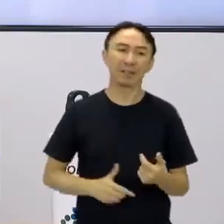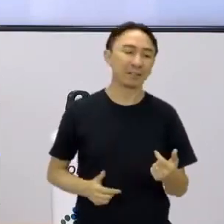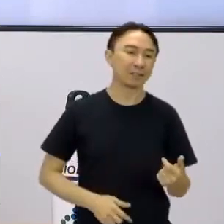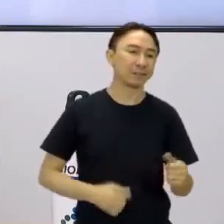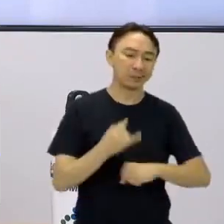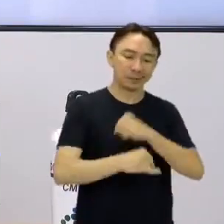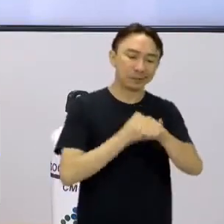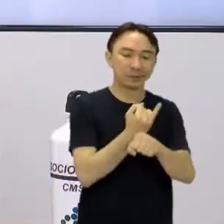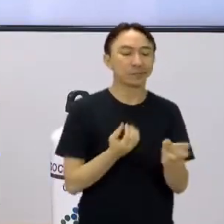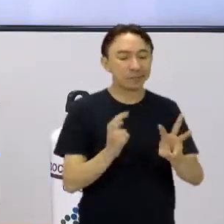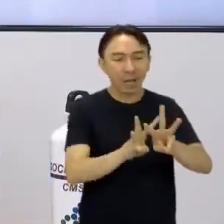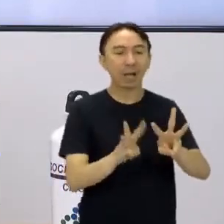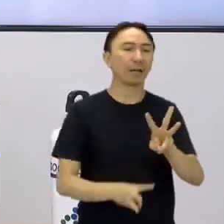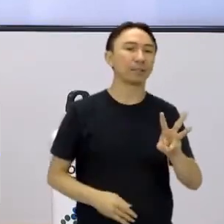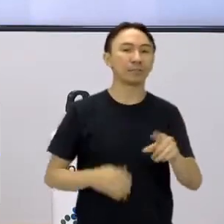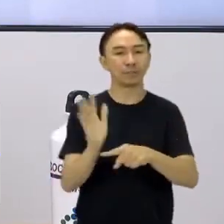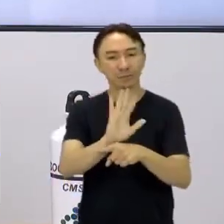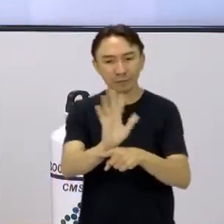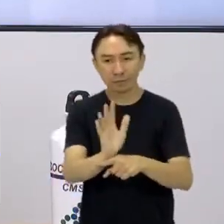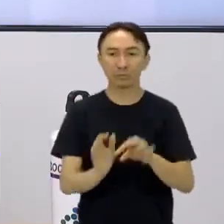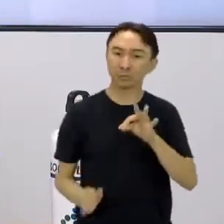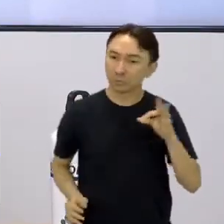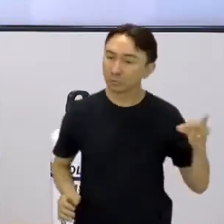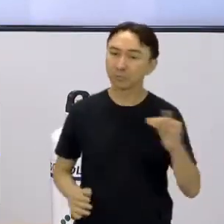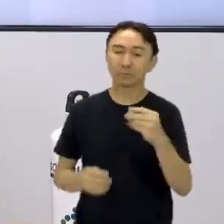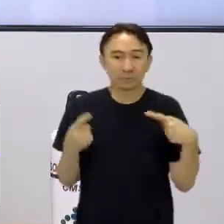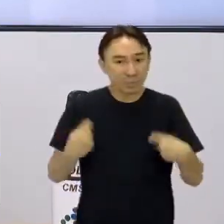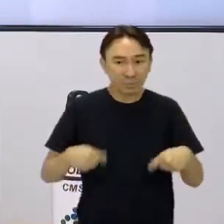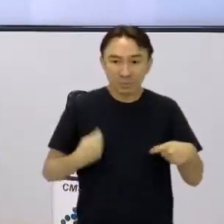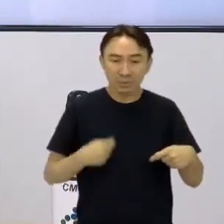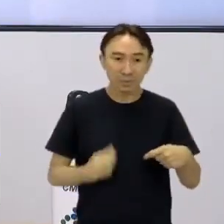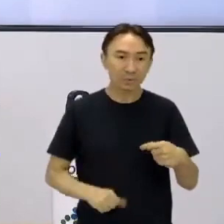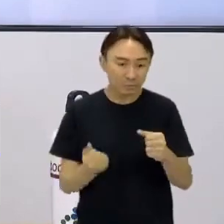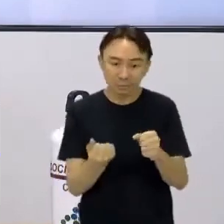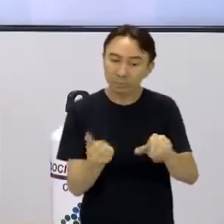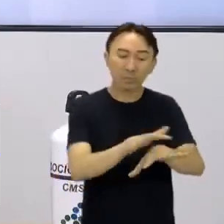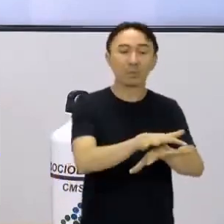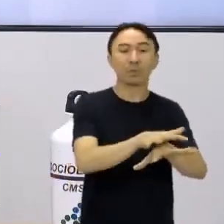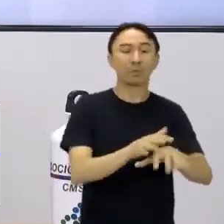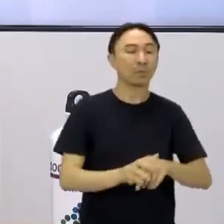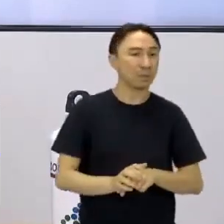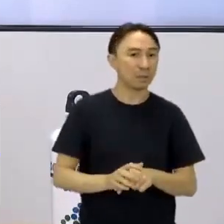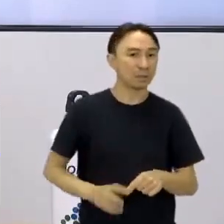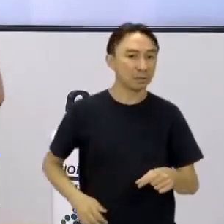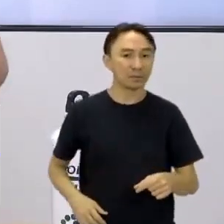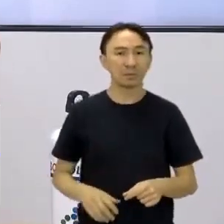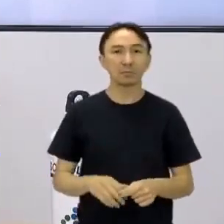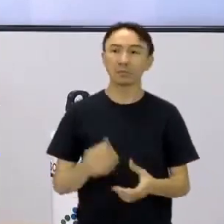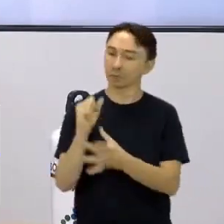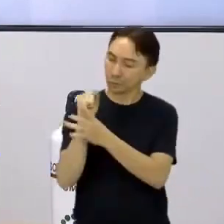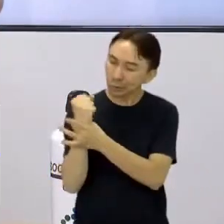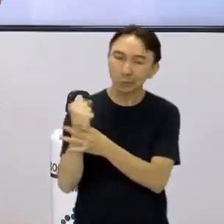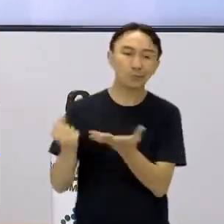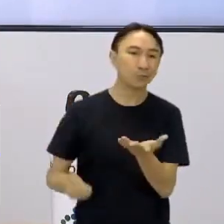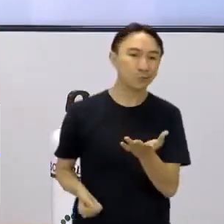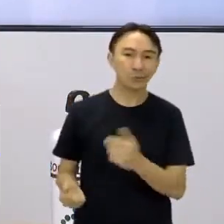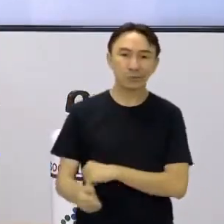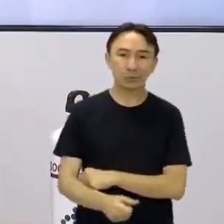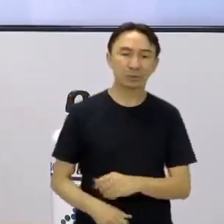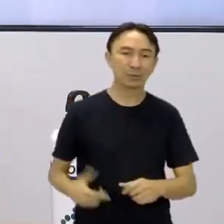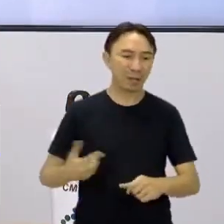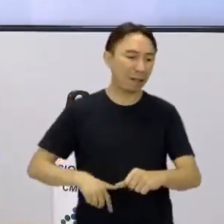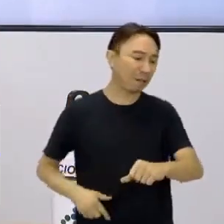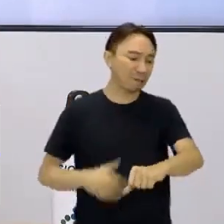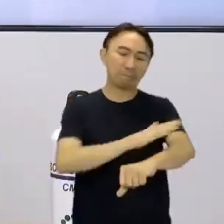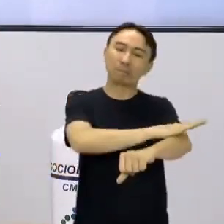o cyberativismo, ele fala sobre isso, sobre fazer que seja um ambiente seguro para as pessoas, sem homofobia, sem